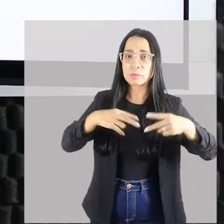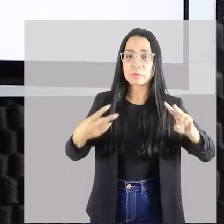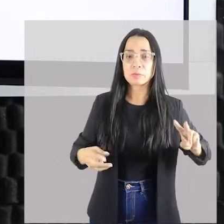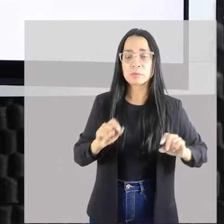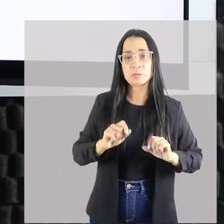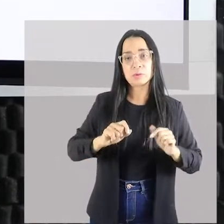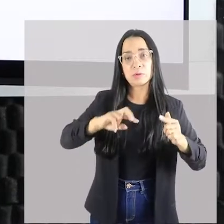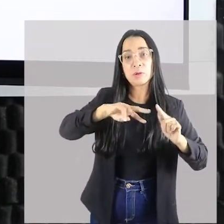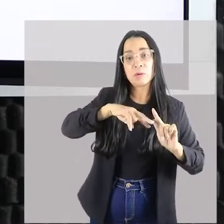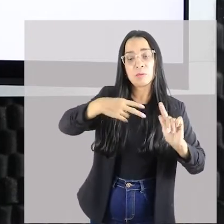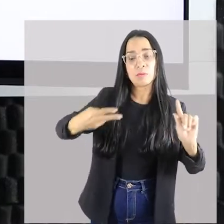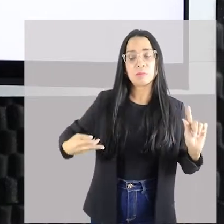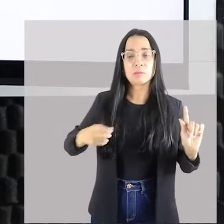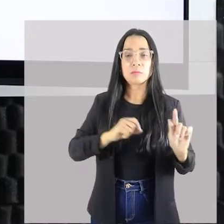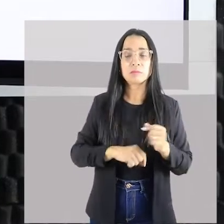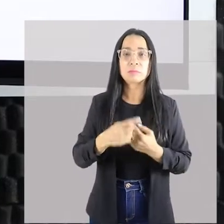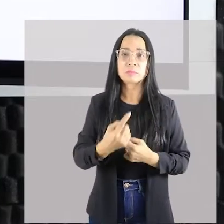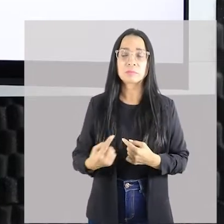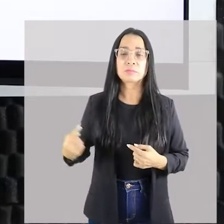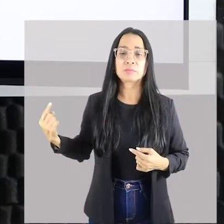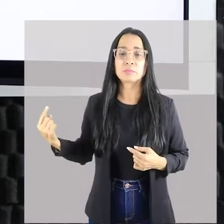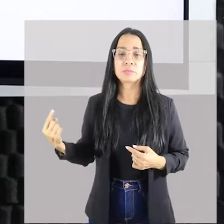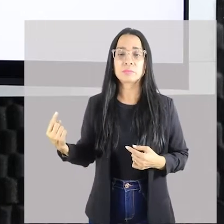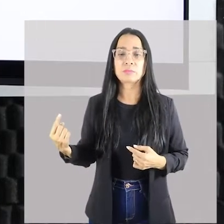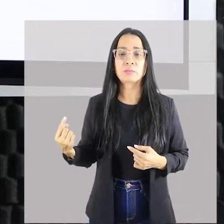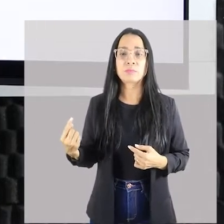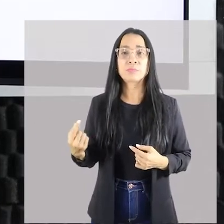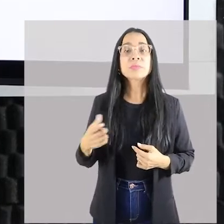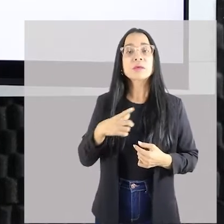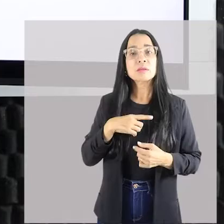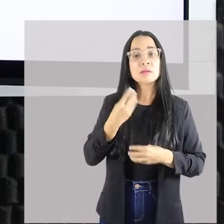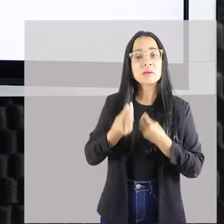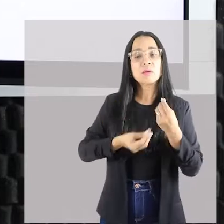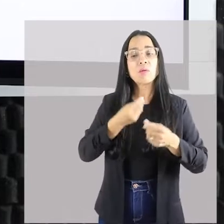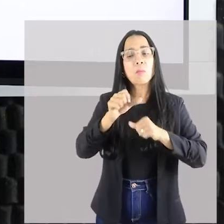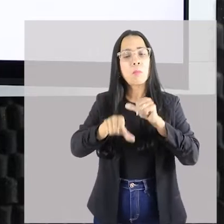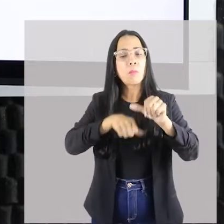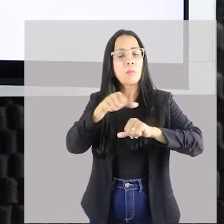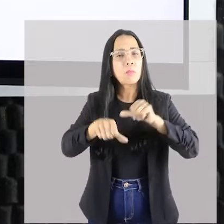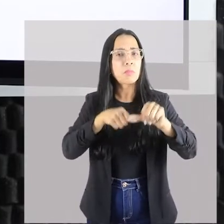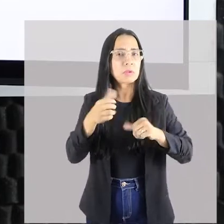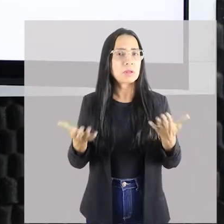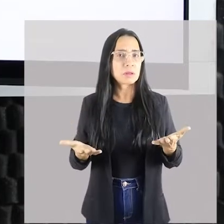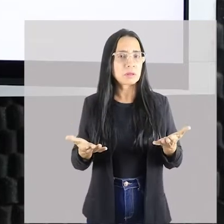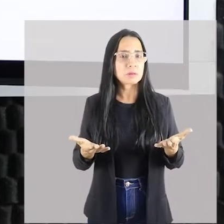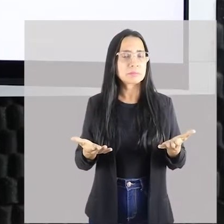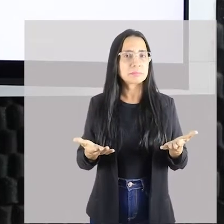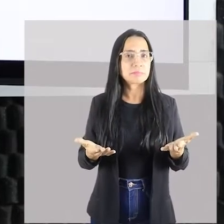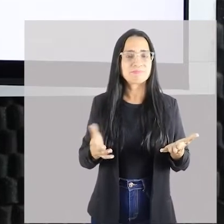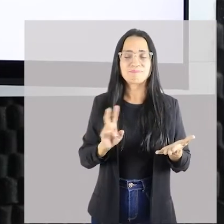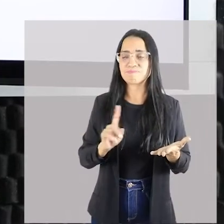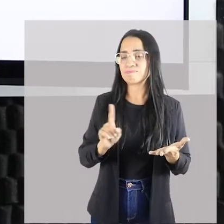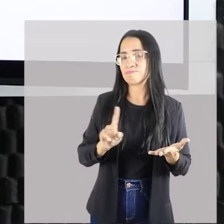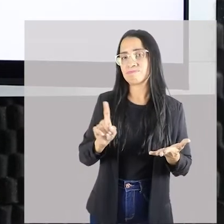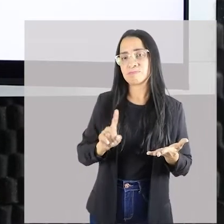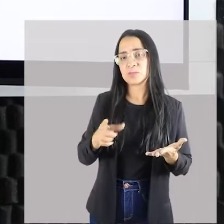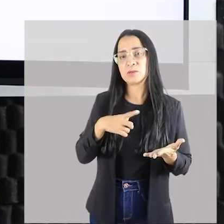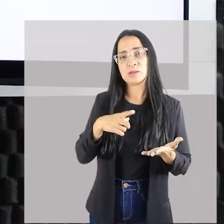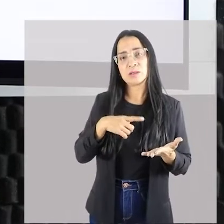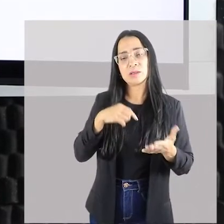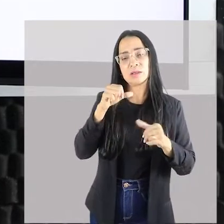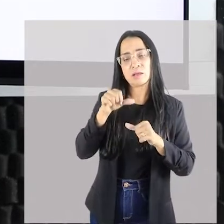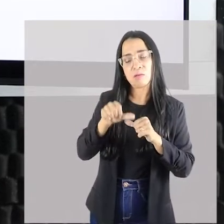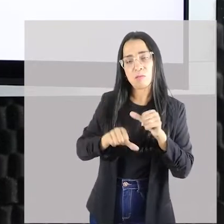meu genótipo, tá certo? E aí, tem como você alterar um sem alterar o outro? A mutação é isso? Não é, né, gente? A gente tem que ter